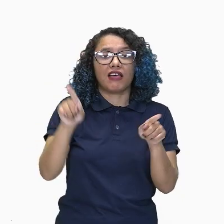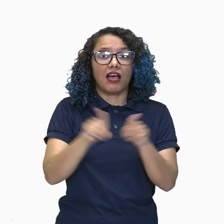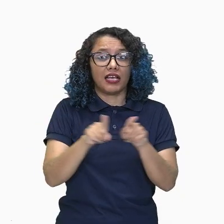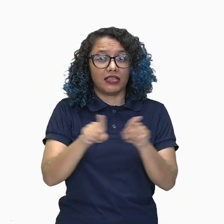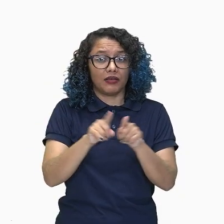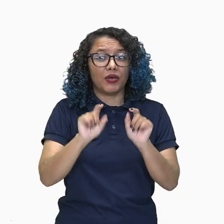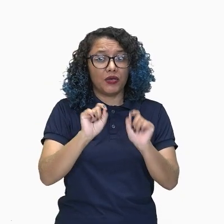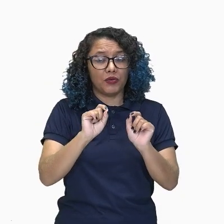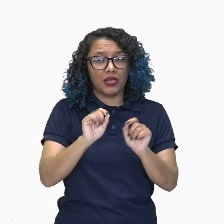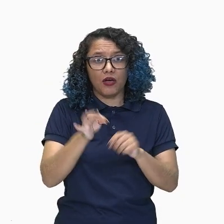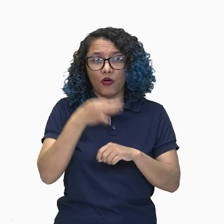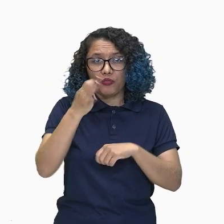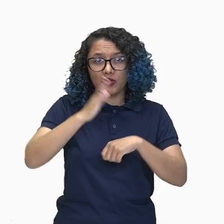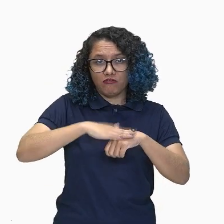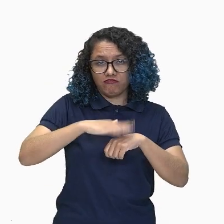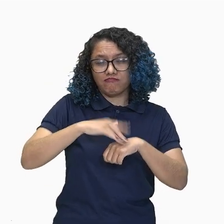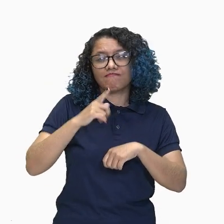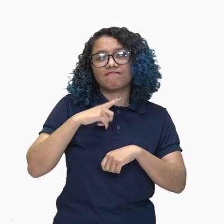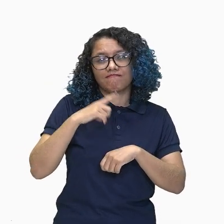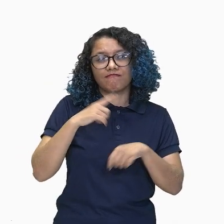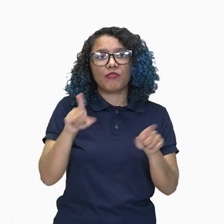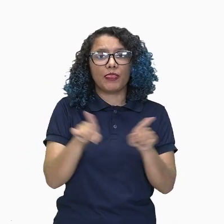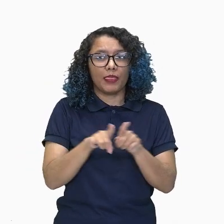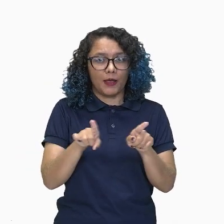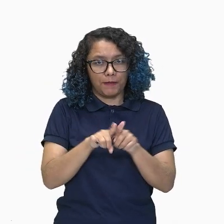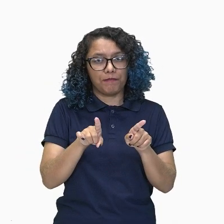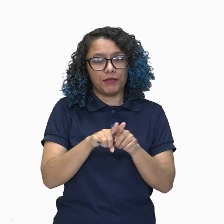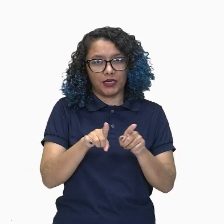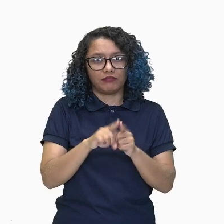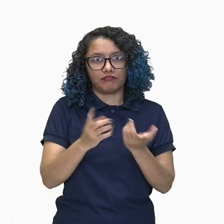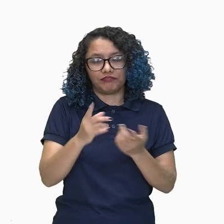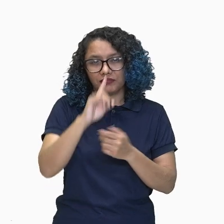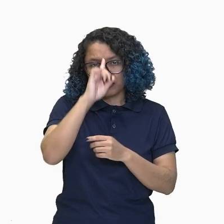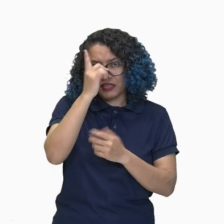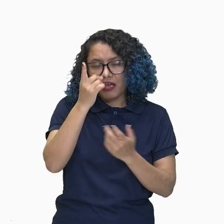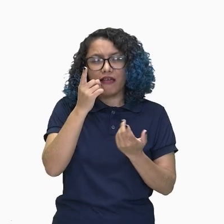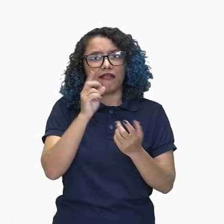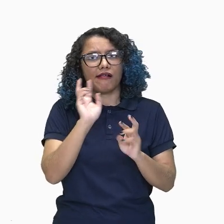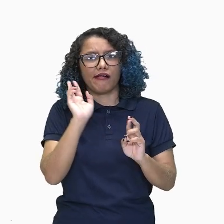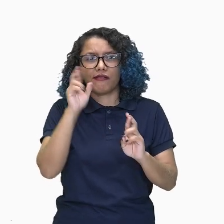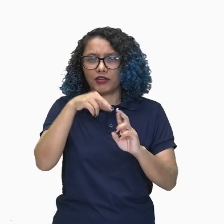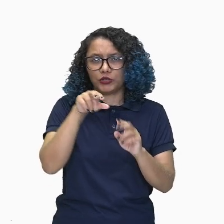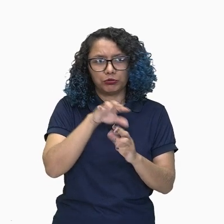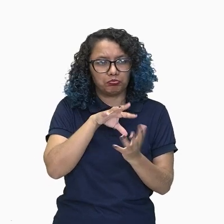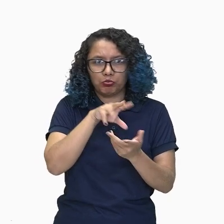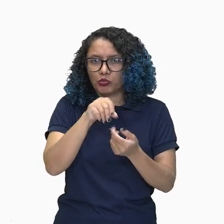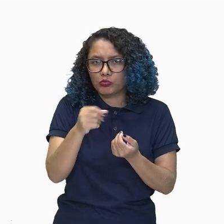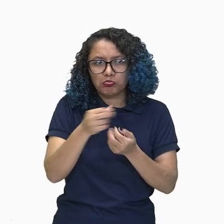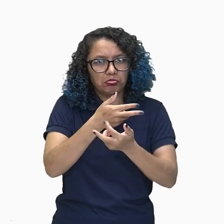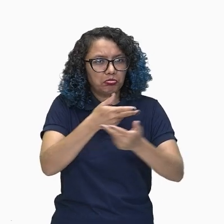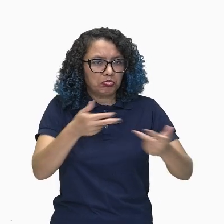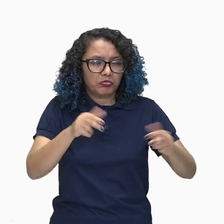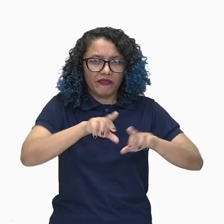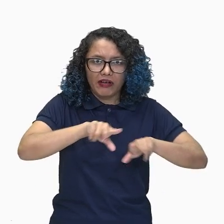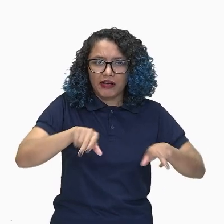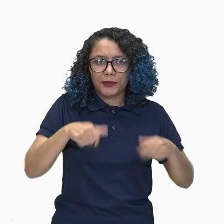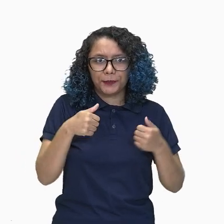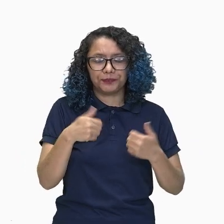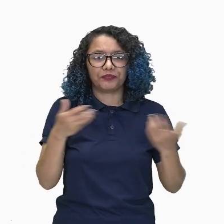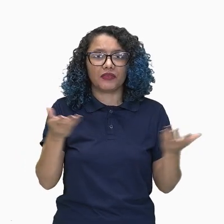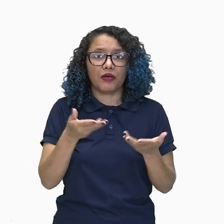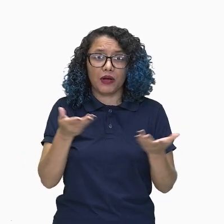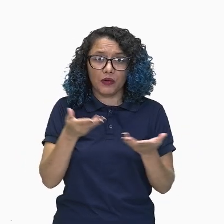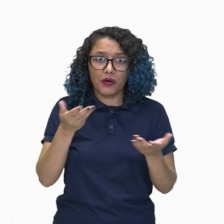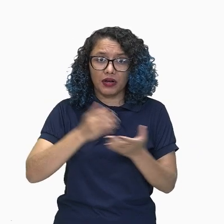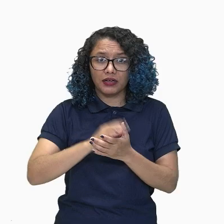nossa própria ideia, ou seja, as nossas próprias ideias sobre o mundo. Nessa aula, gente, vamos aprender